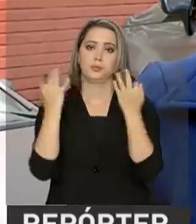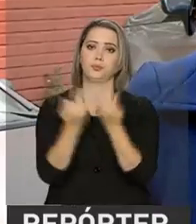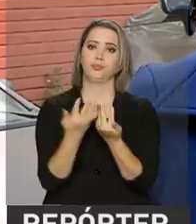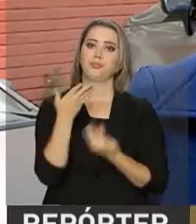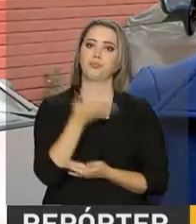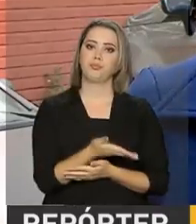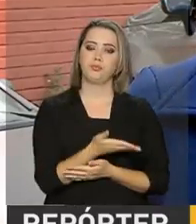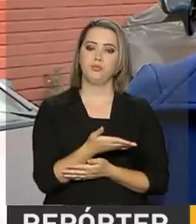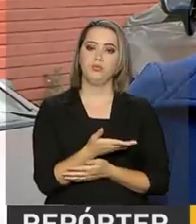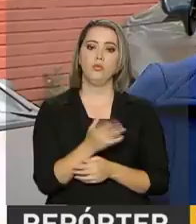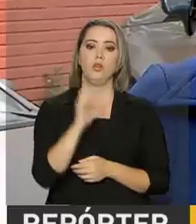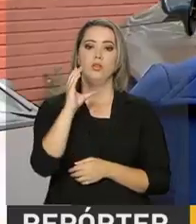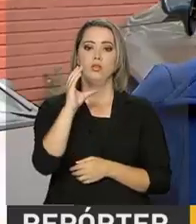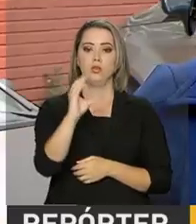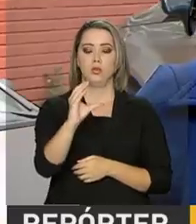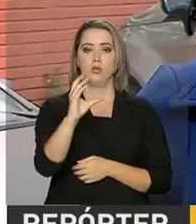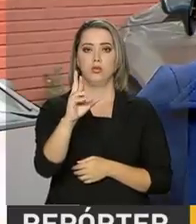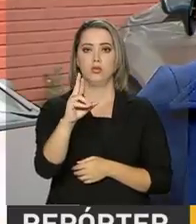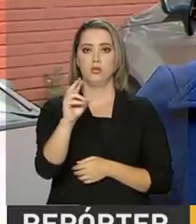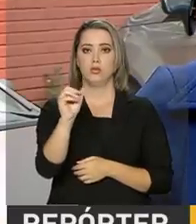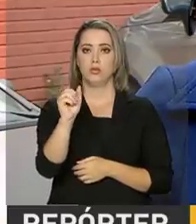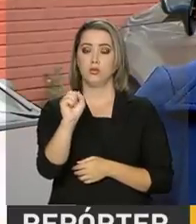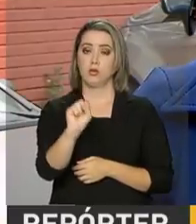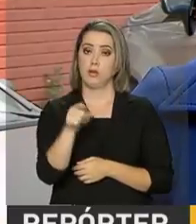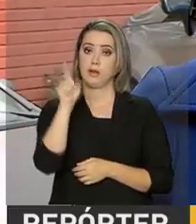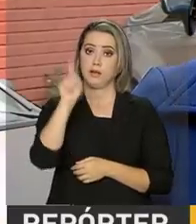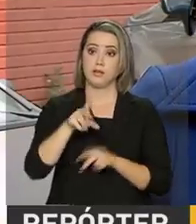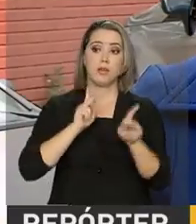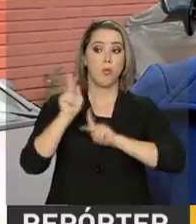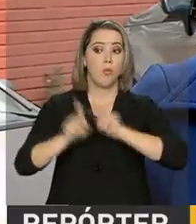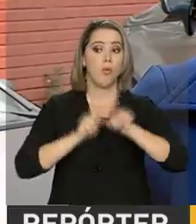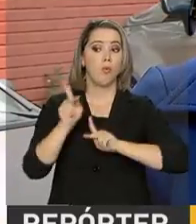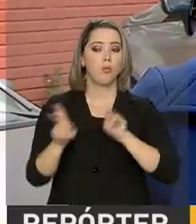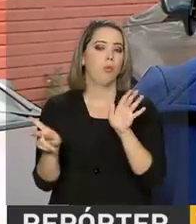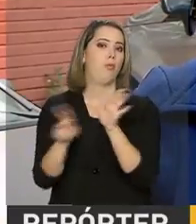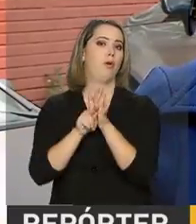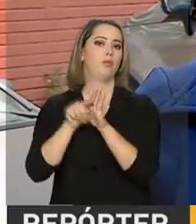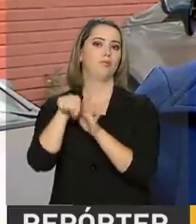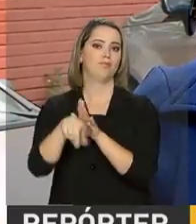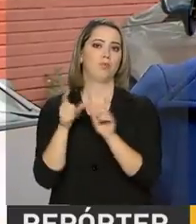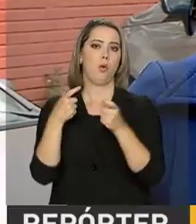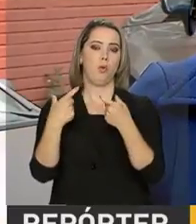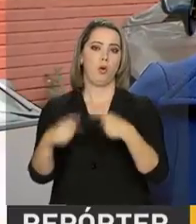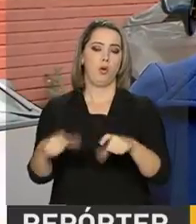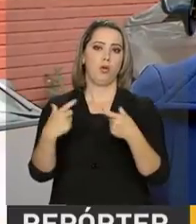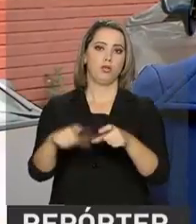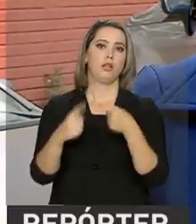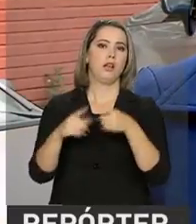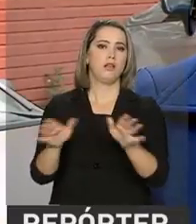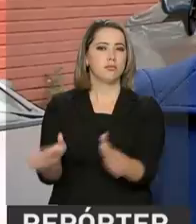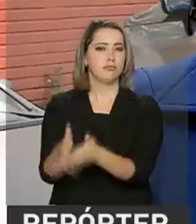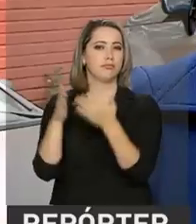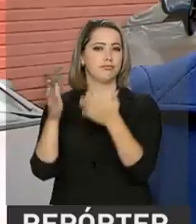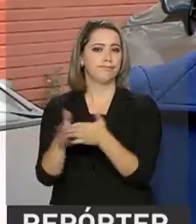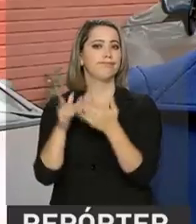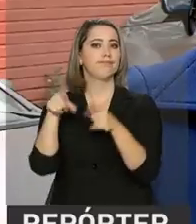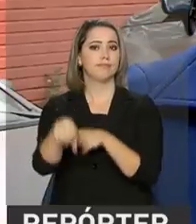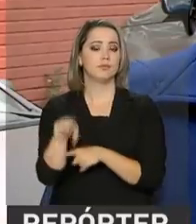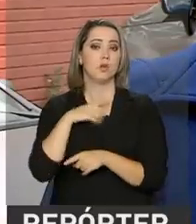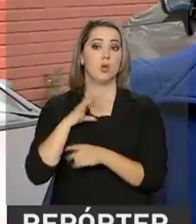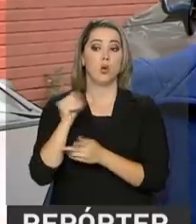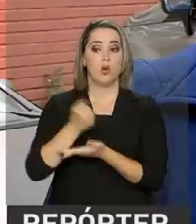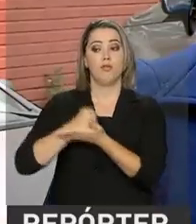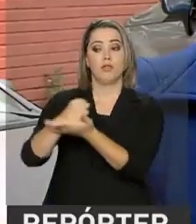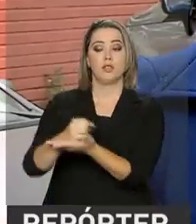é um local público que costuma ficar perto de áreas de maior vulnerabilidade social os serviços oferecidos a todos que